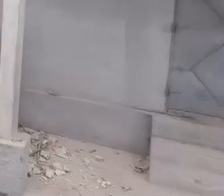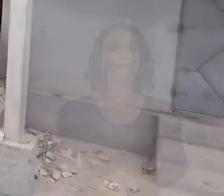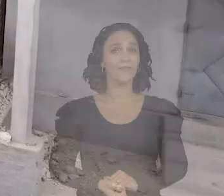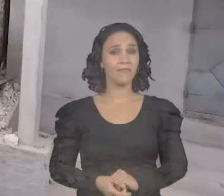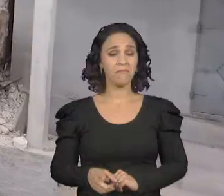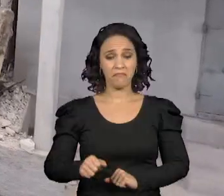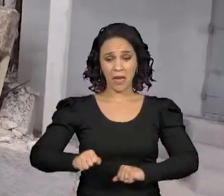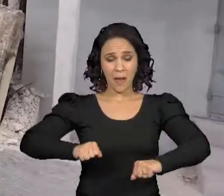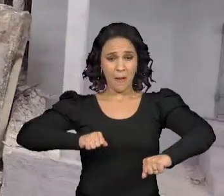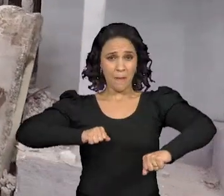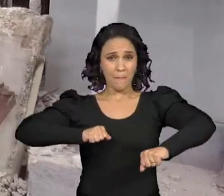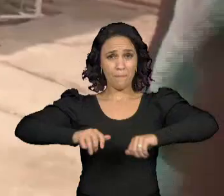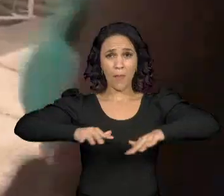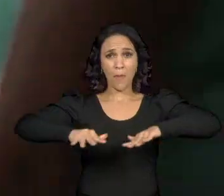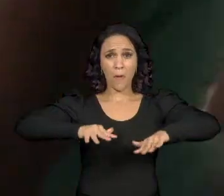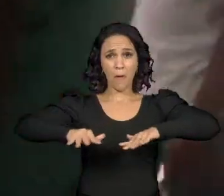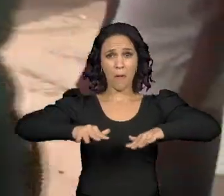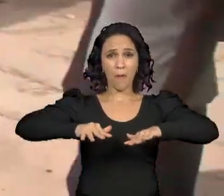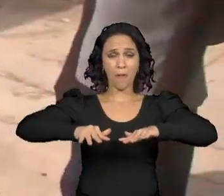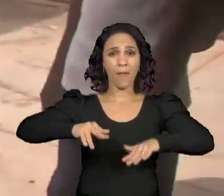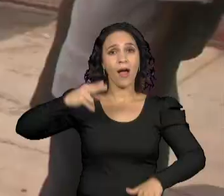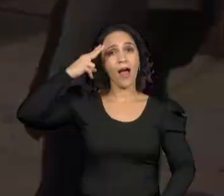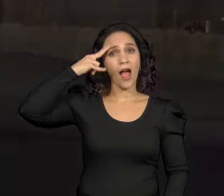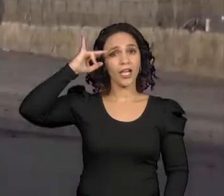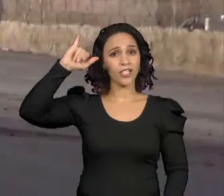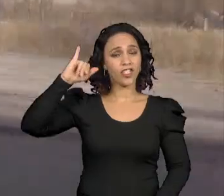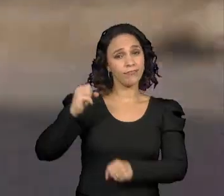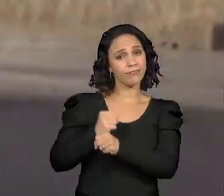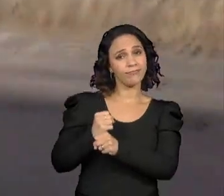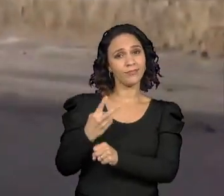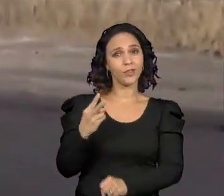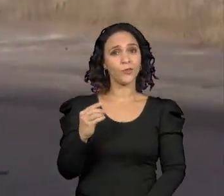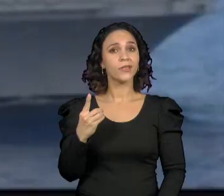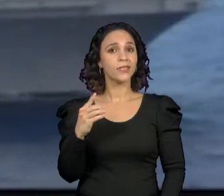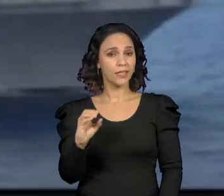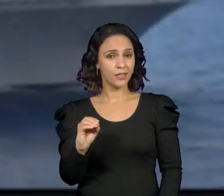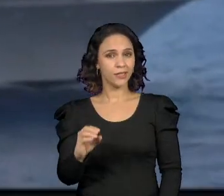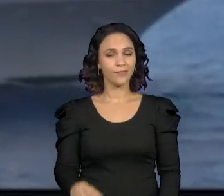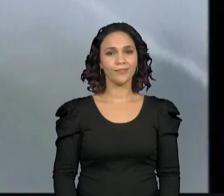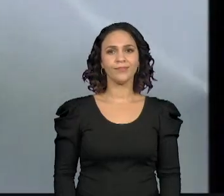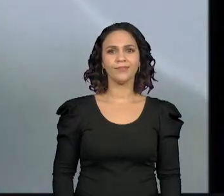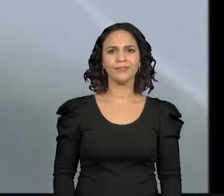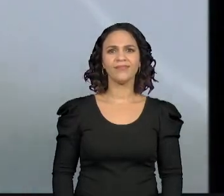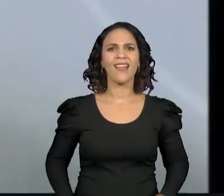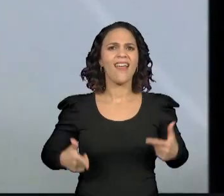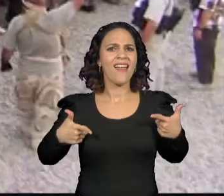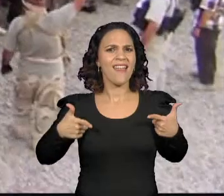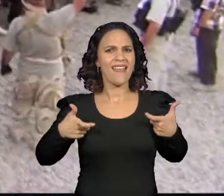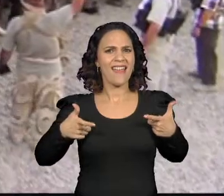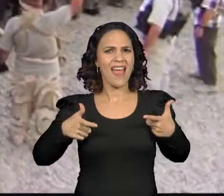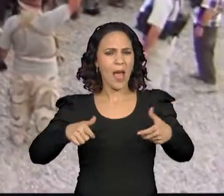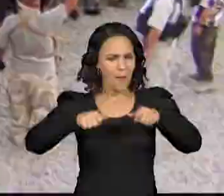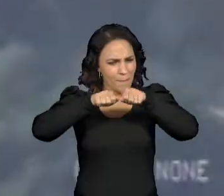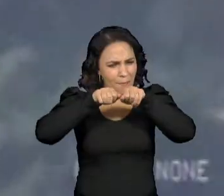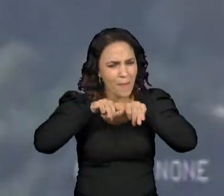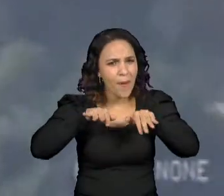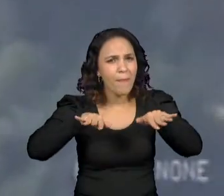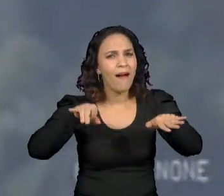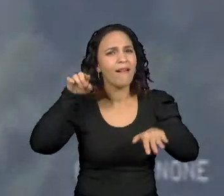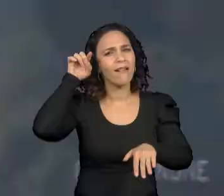quando a terra tremeu no Haiti em 2010. Quando a guerra espalhou a morte na Líbia.